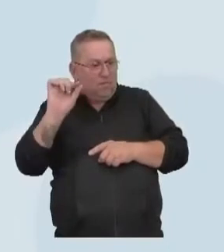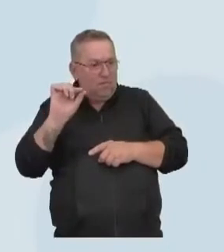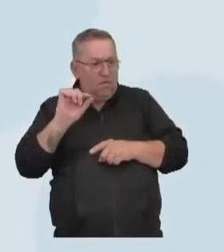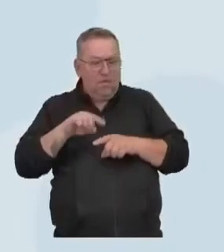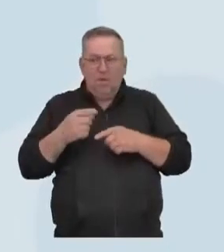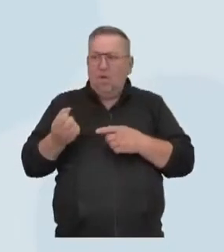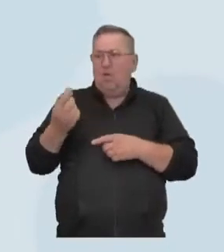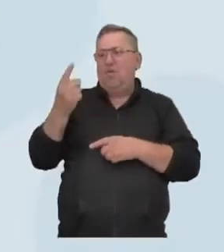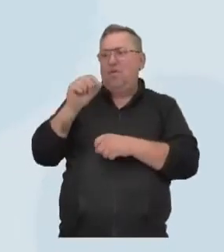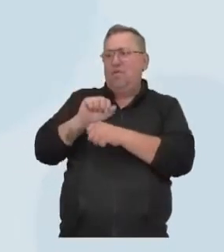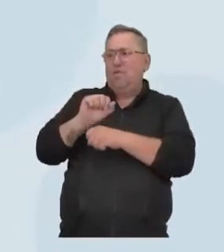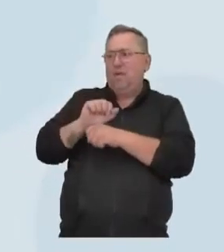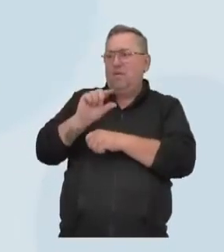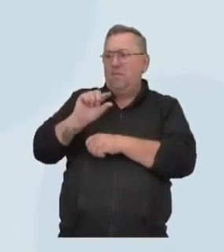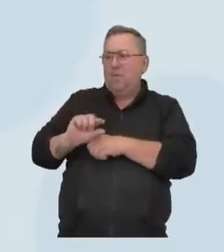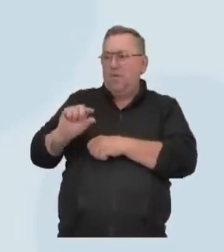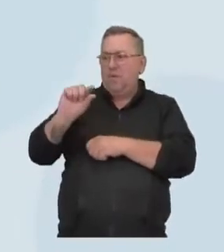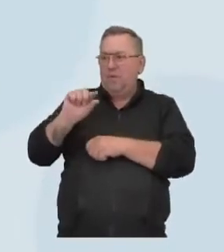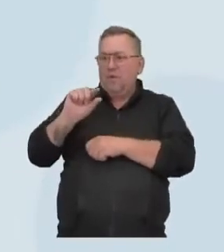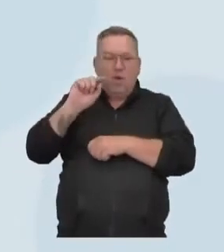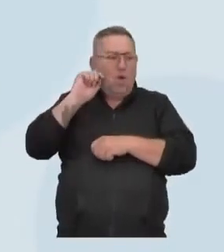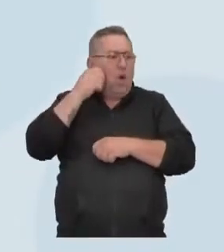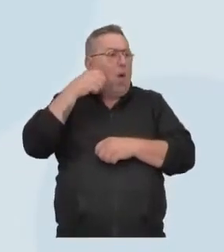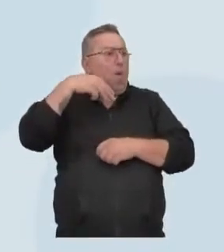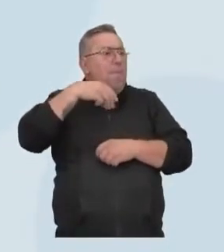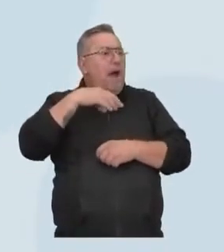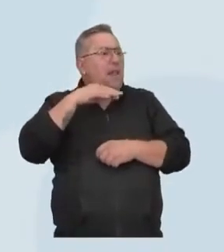Patrícia, espere. Ô crioulo, olha o mate.